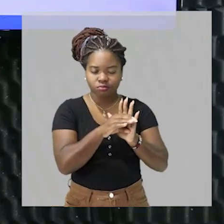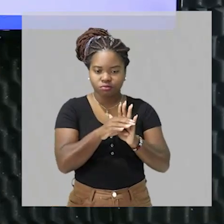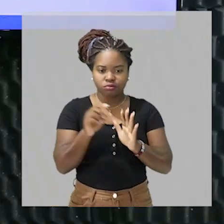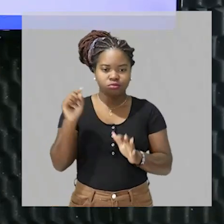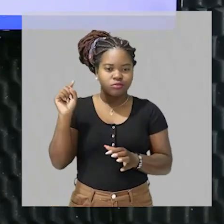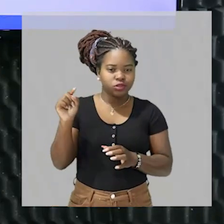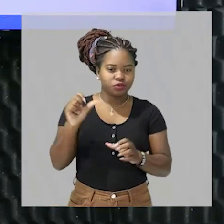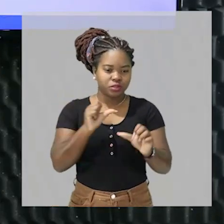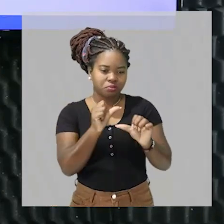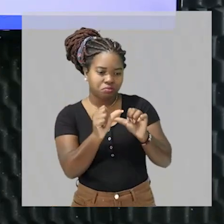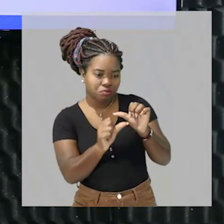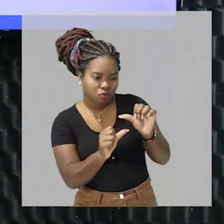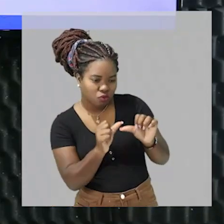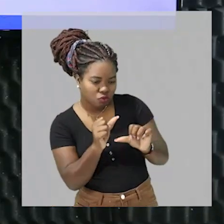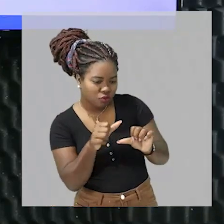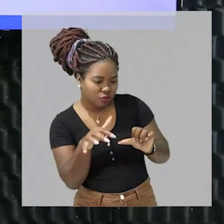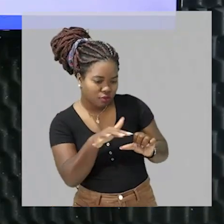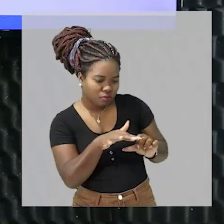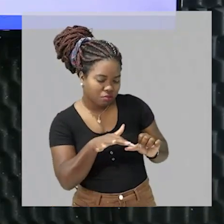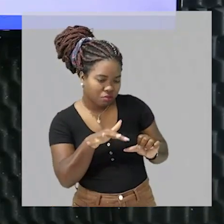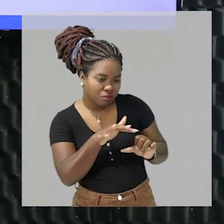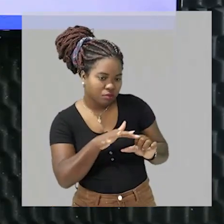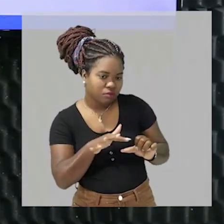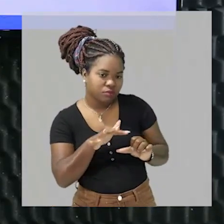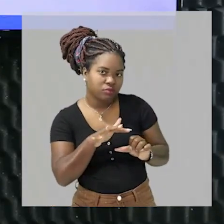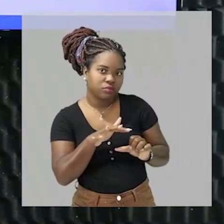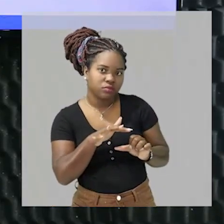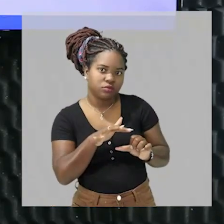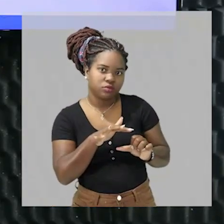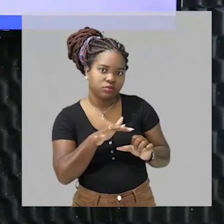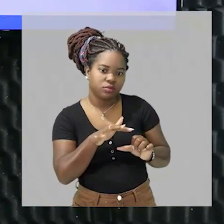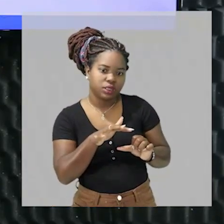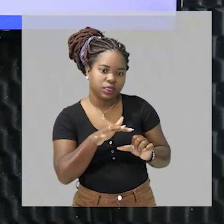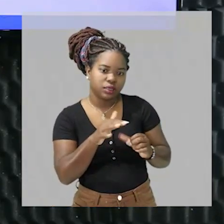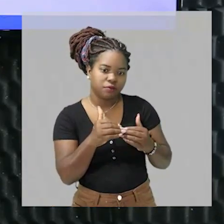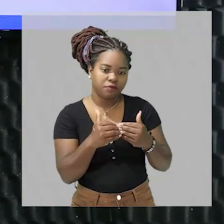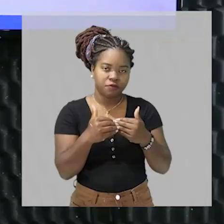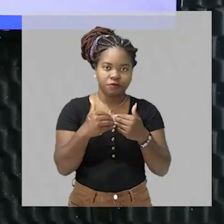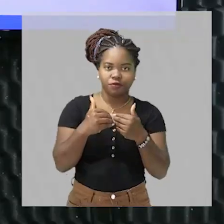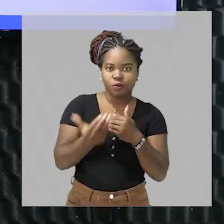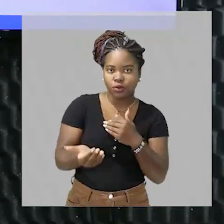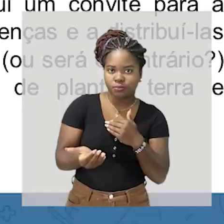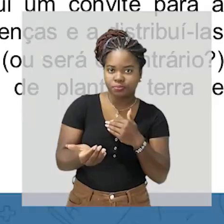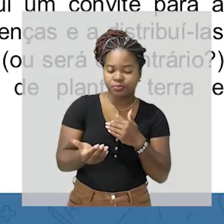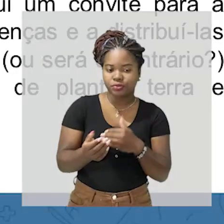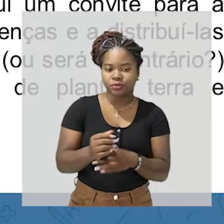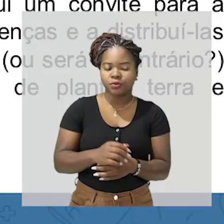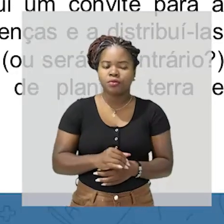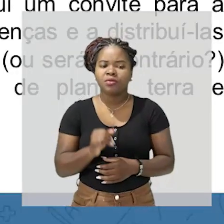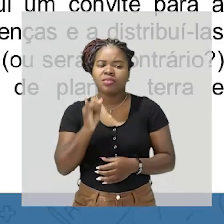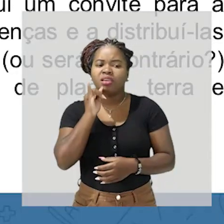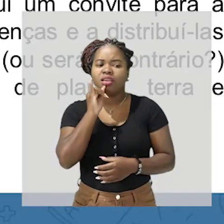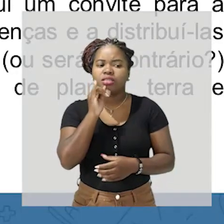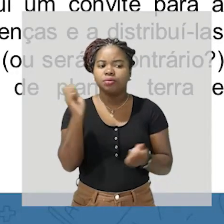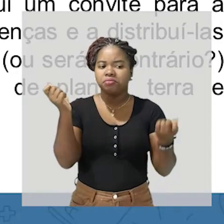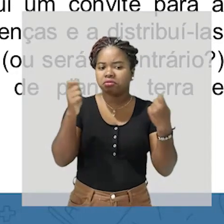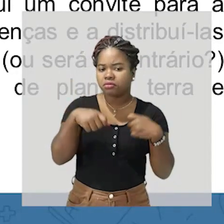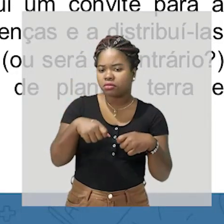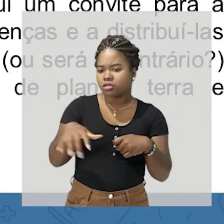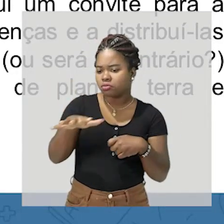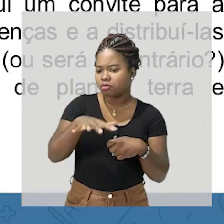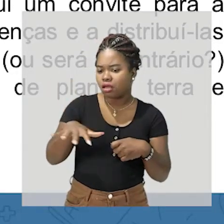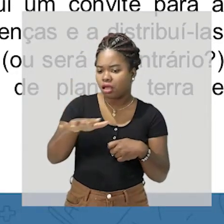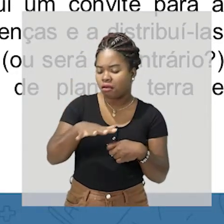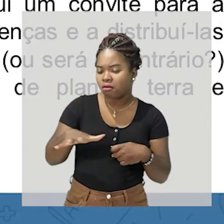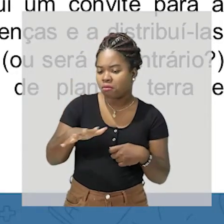ou modifica um espaço normalmente externo, certo? Uma intervenção, ela pode ser feita a partir de um ambiente